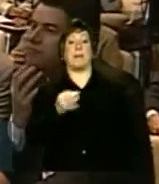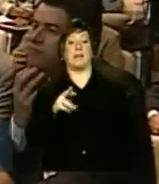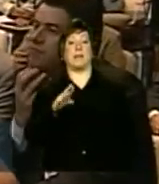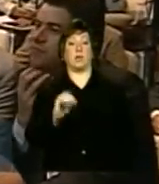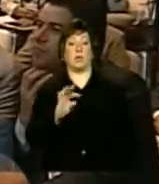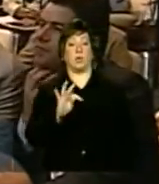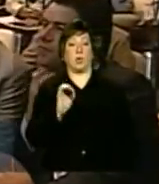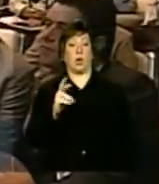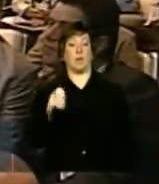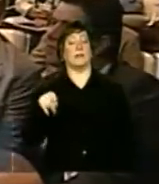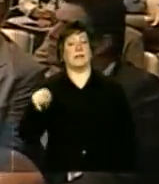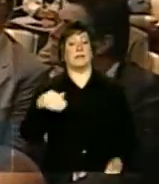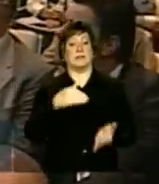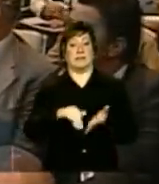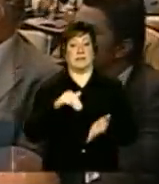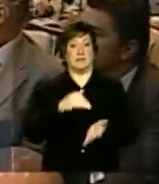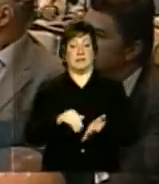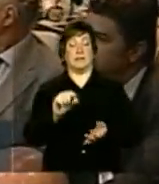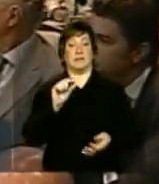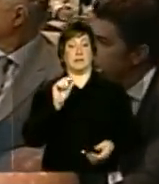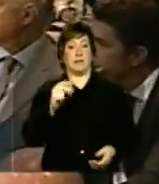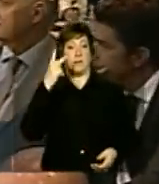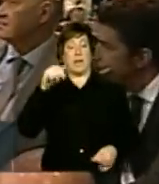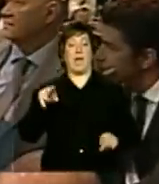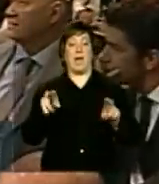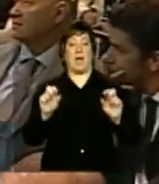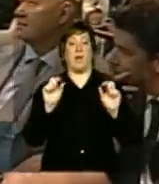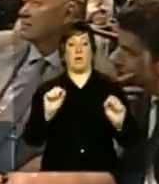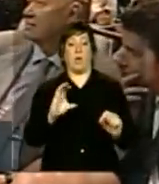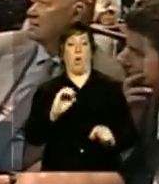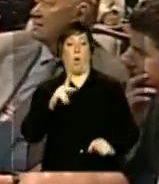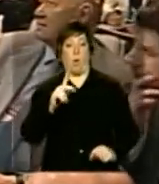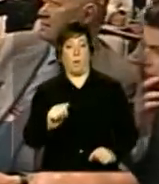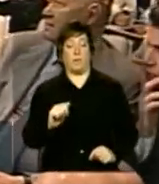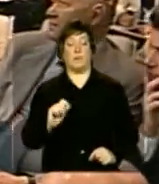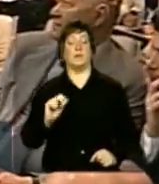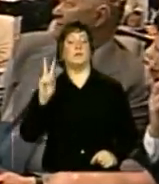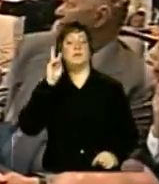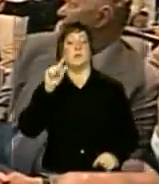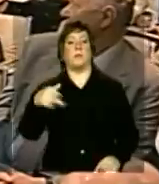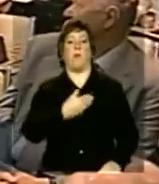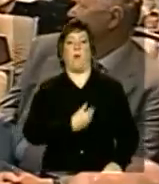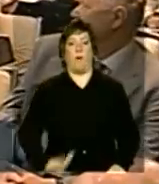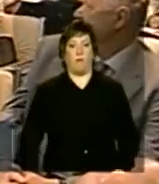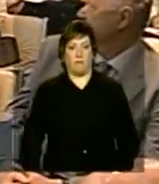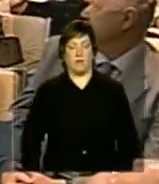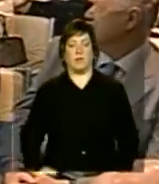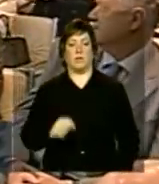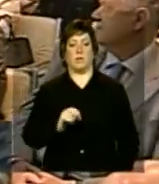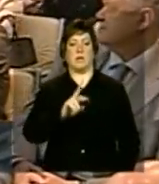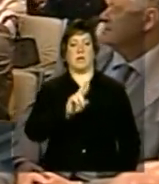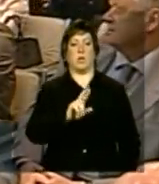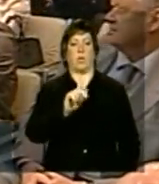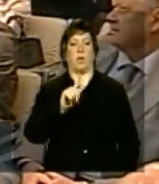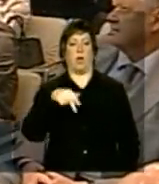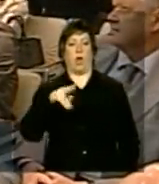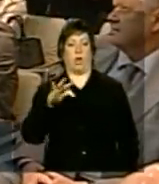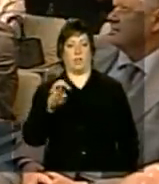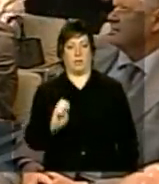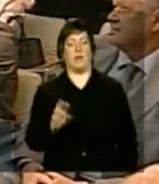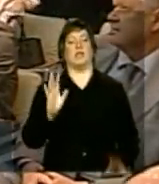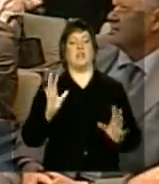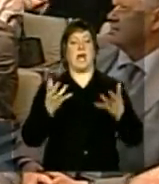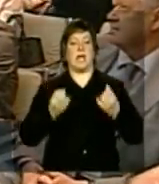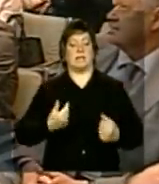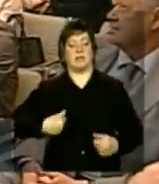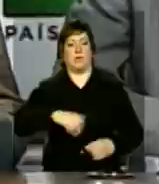que é o secretário extraordinário para assuntos relativos à Copa do Mundo do Governo do Estado do Rio Grande do Norte que já nos recebeu lá por duas